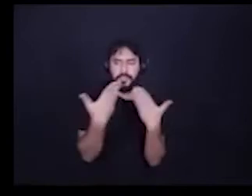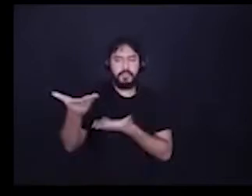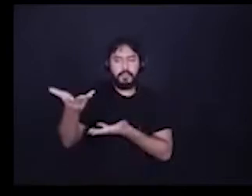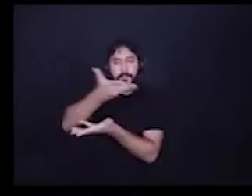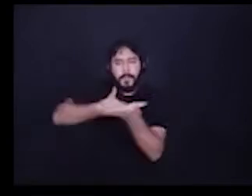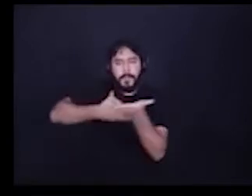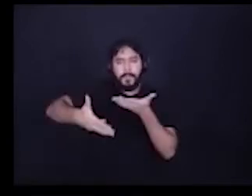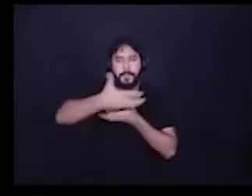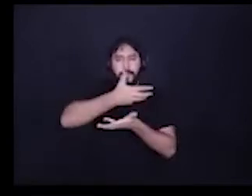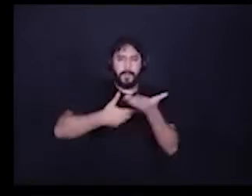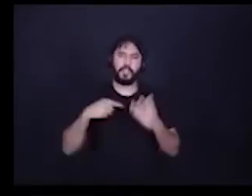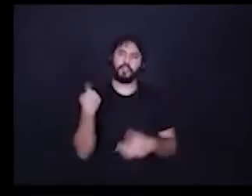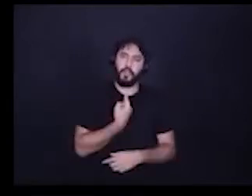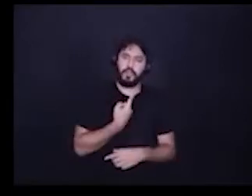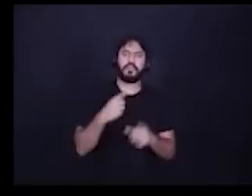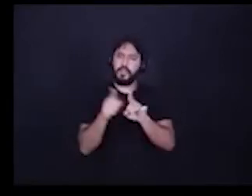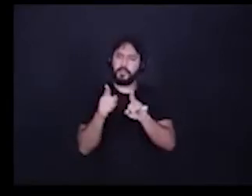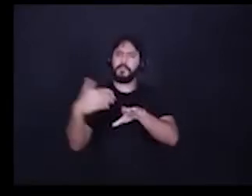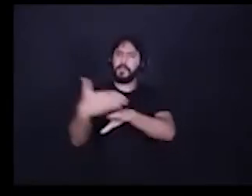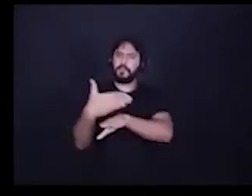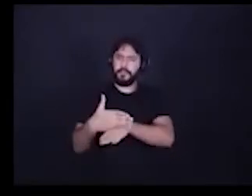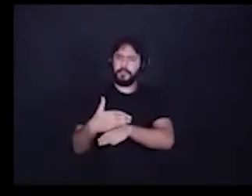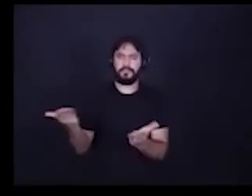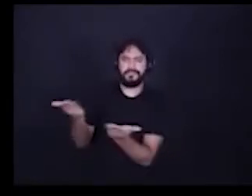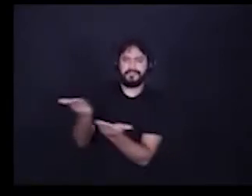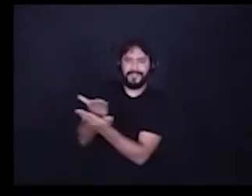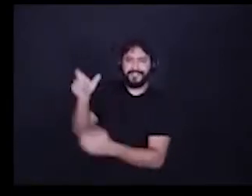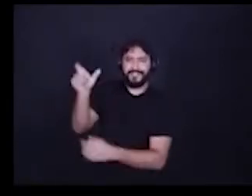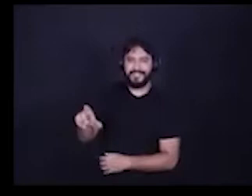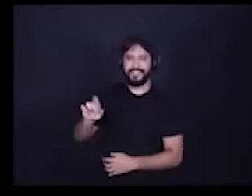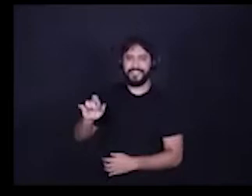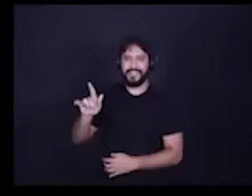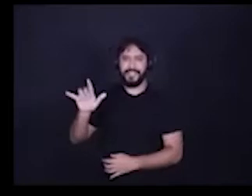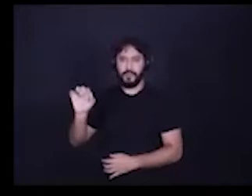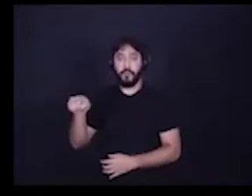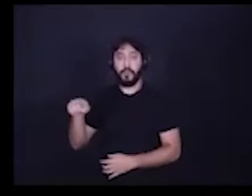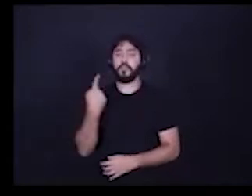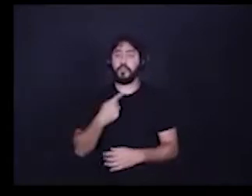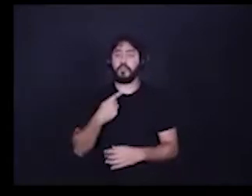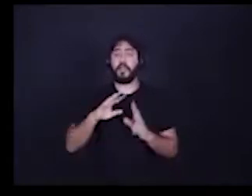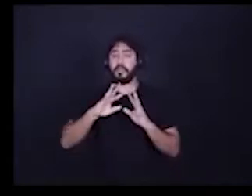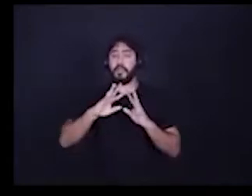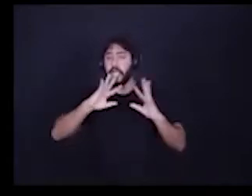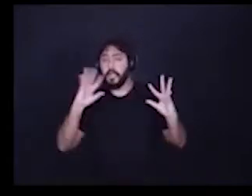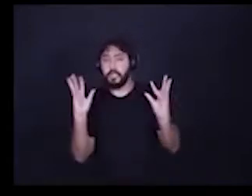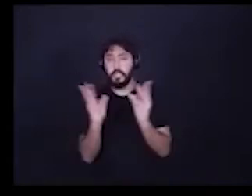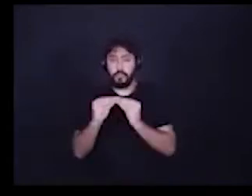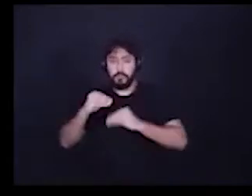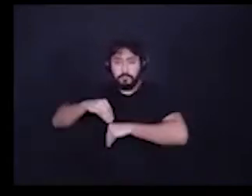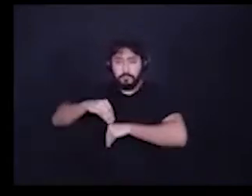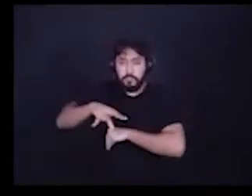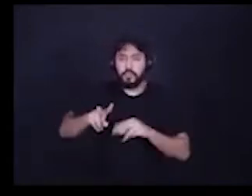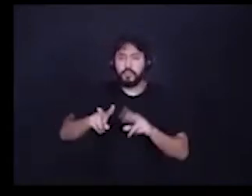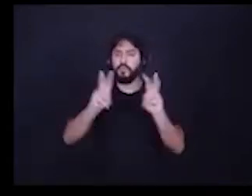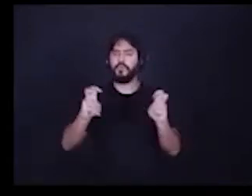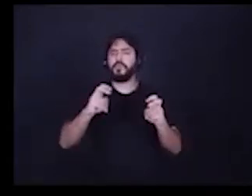e aí com a participação também, intermediação do Diego, é falar um pouco sobre processo de trabalho,